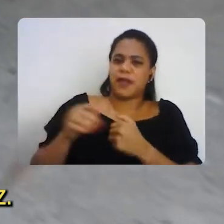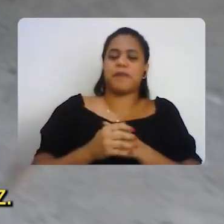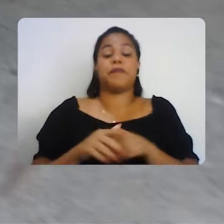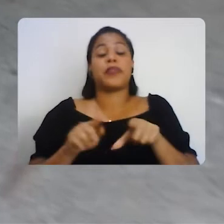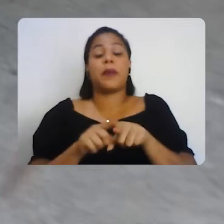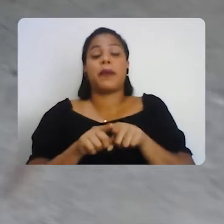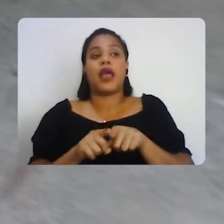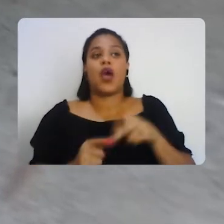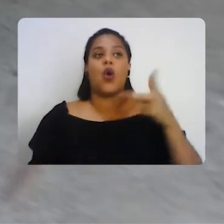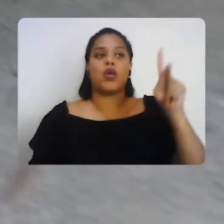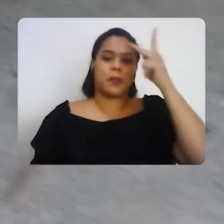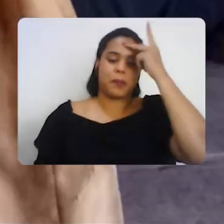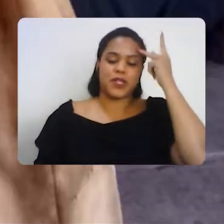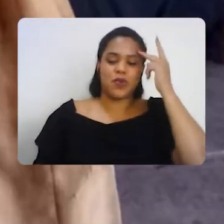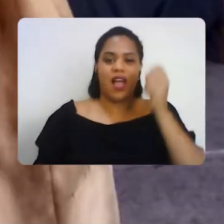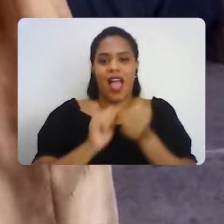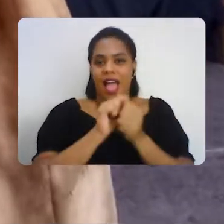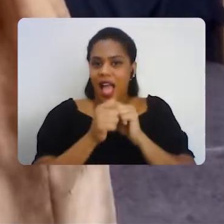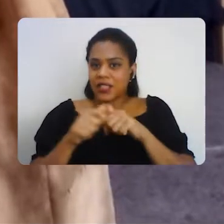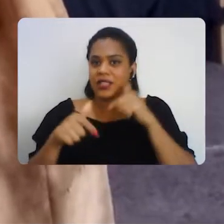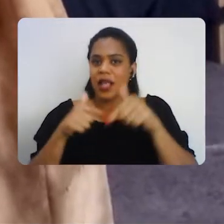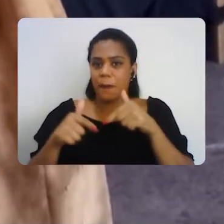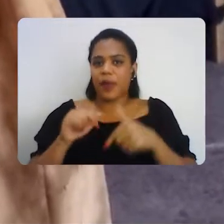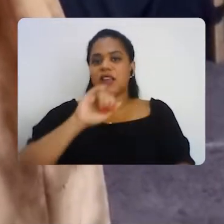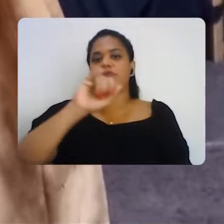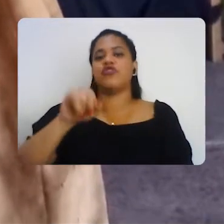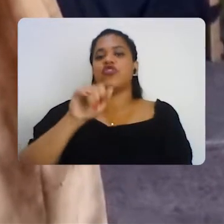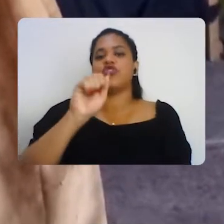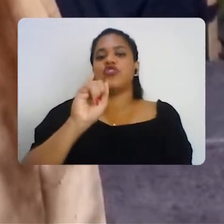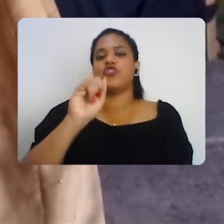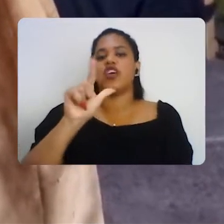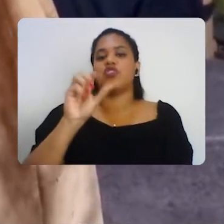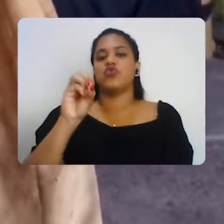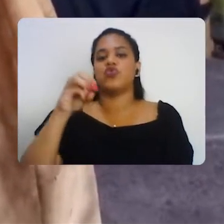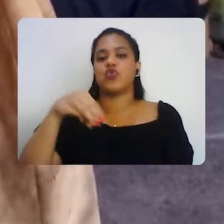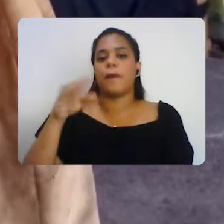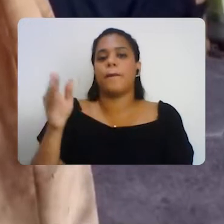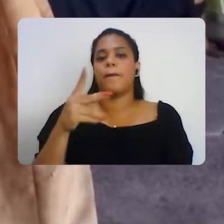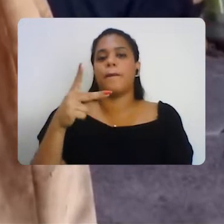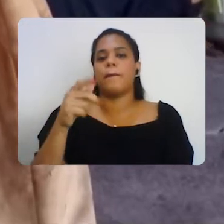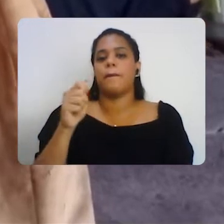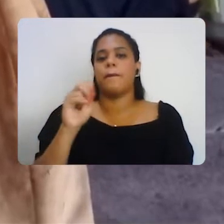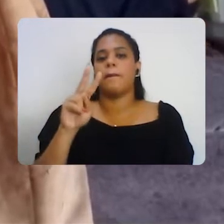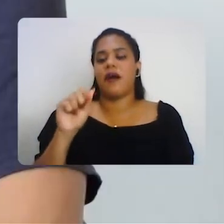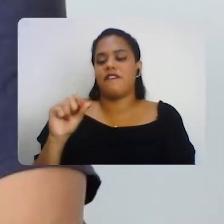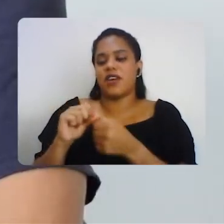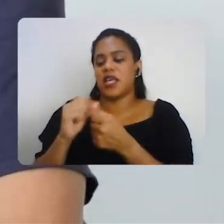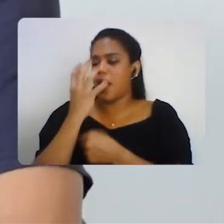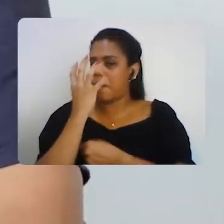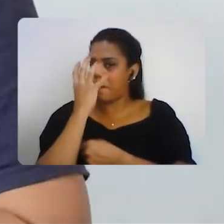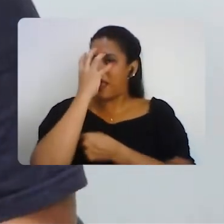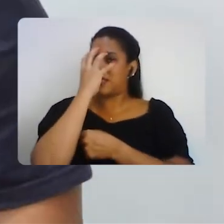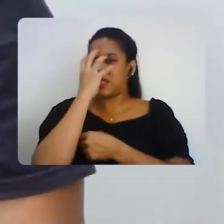fez. Tivemos ainda a participação de um artista local, que é o Jailson Paiva, que fez uma máscara, e essa máscara foi